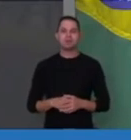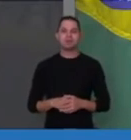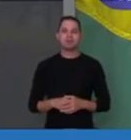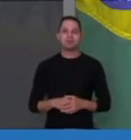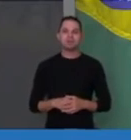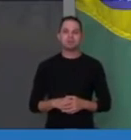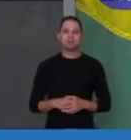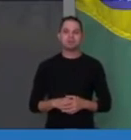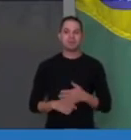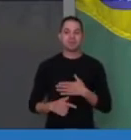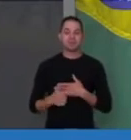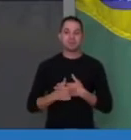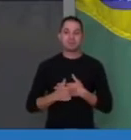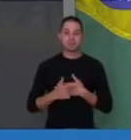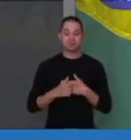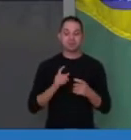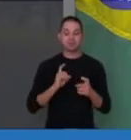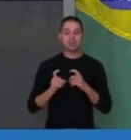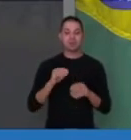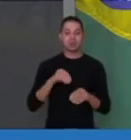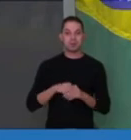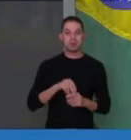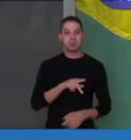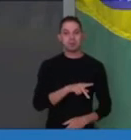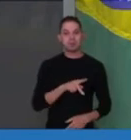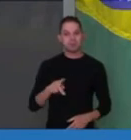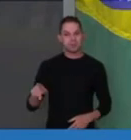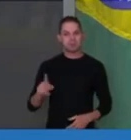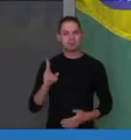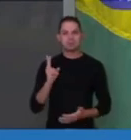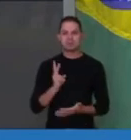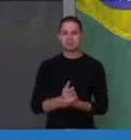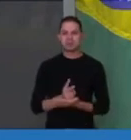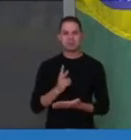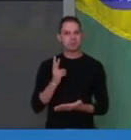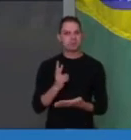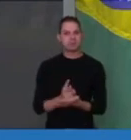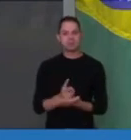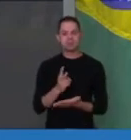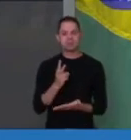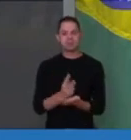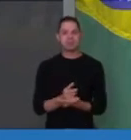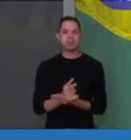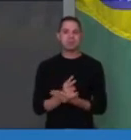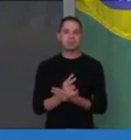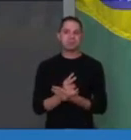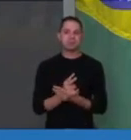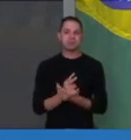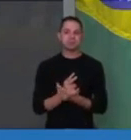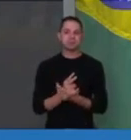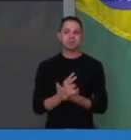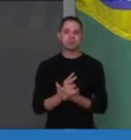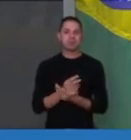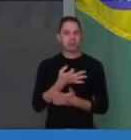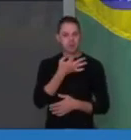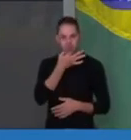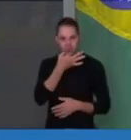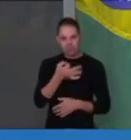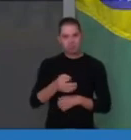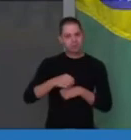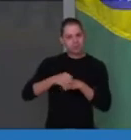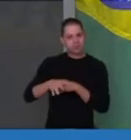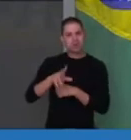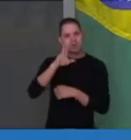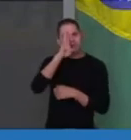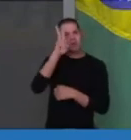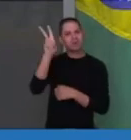pessoas a cargos na administração, o presidente sempre ele deu a sua opinião de forma muito